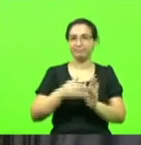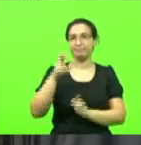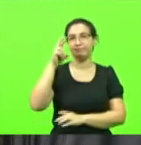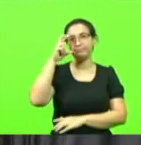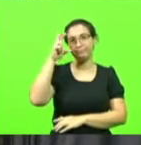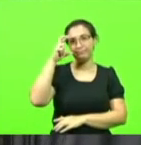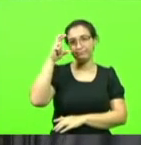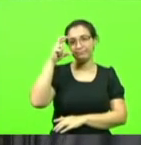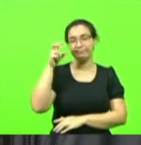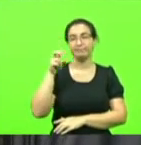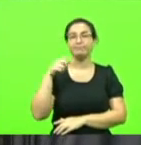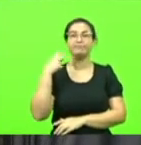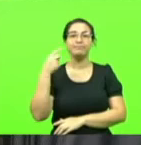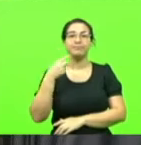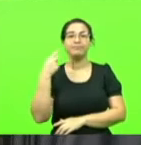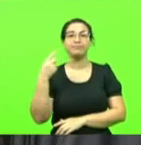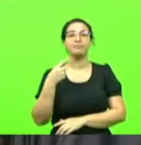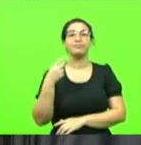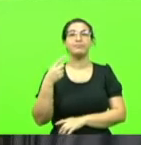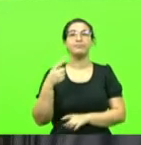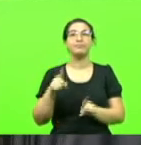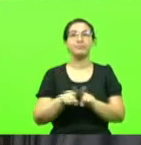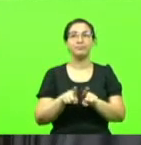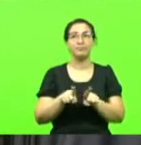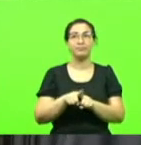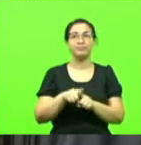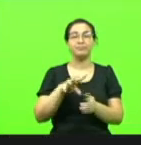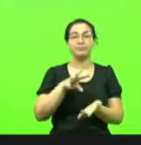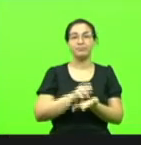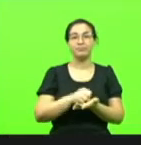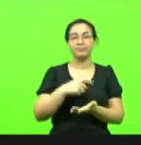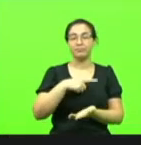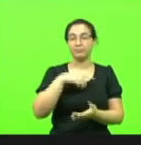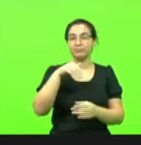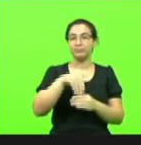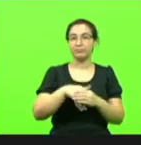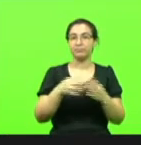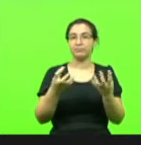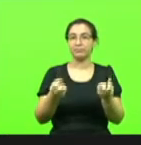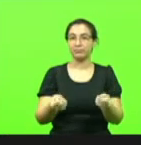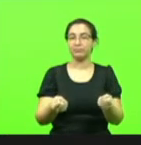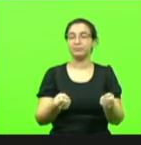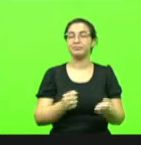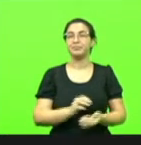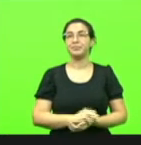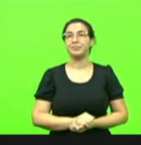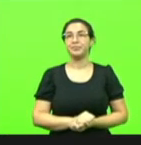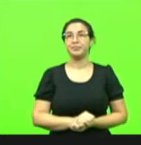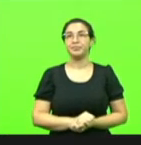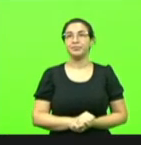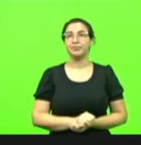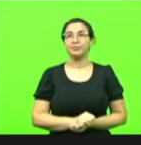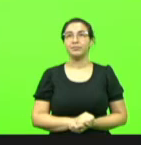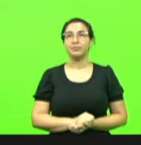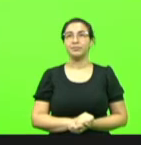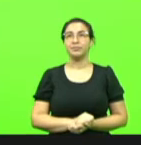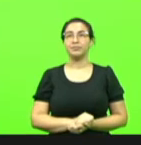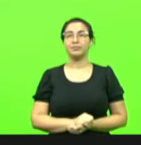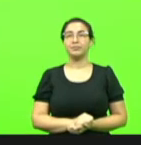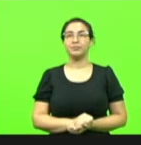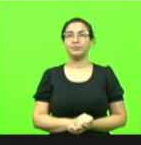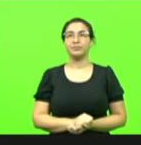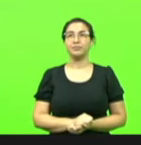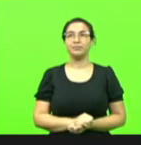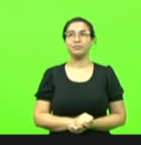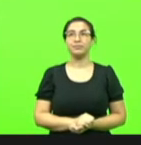deputado Ricardo alta ao beijar de ante-mão registrar o meu voto favorável e a matéria Continua em discussão